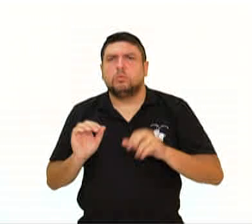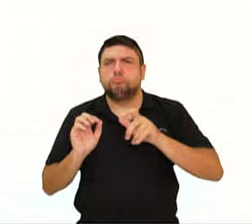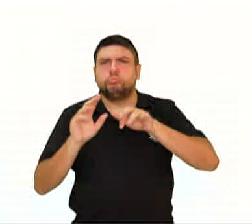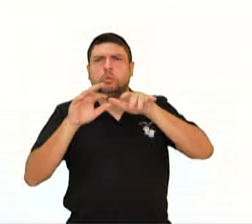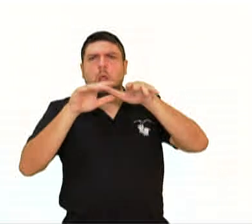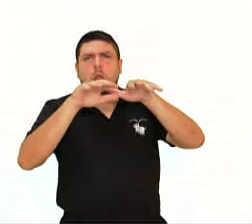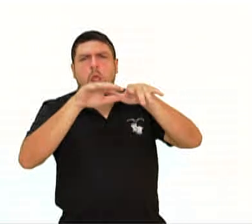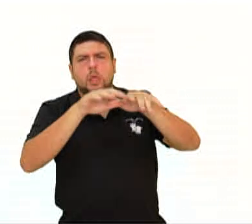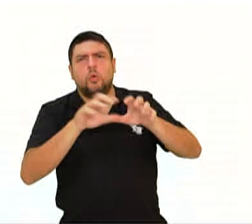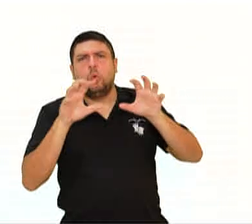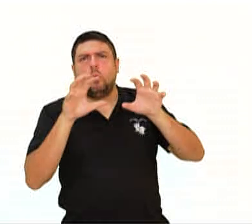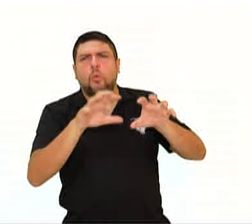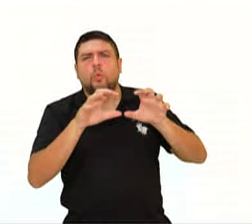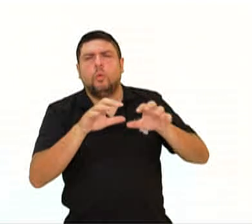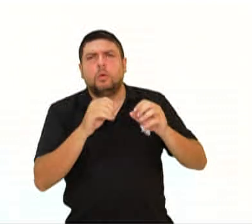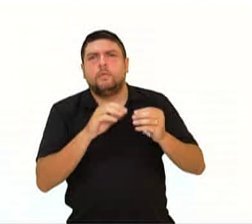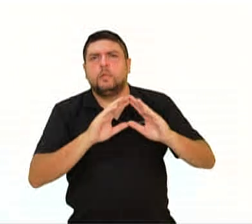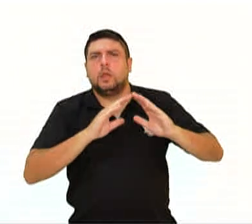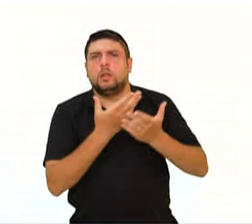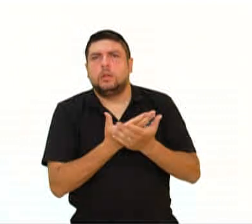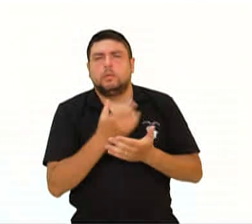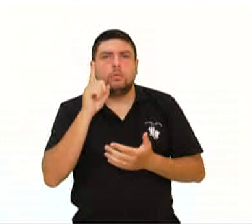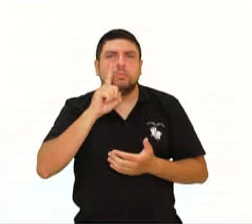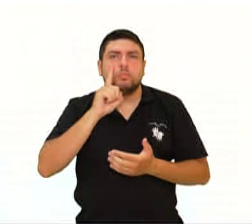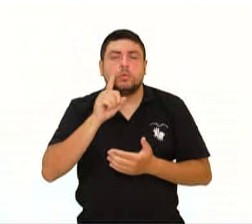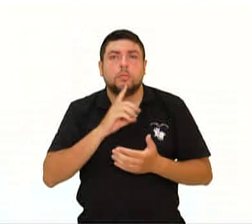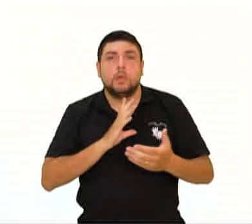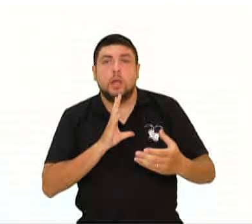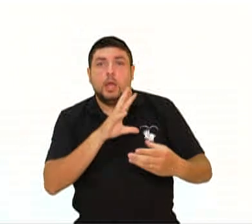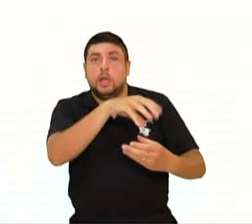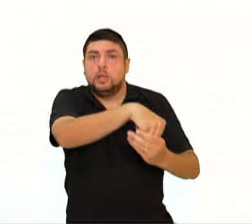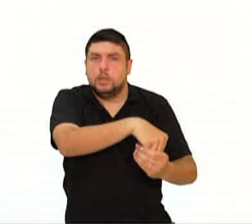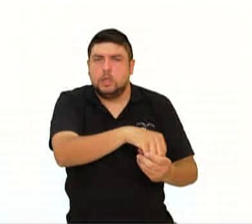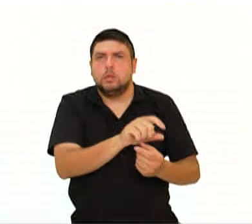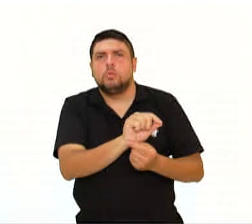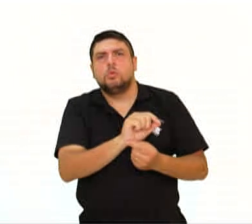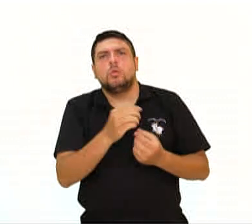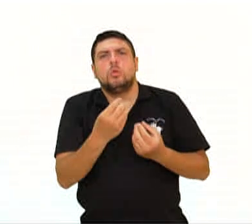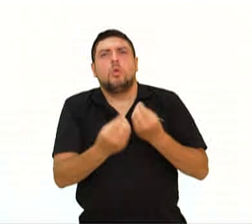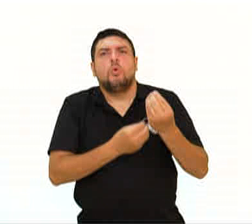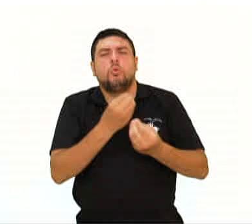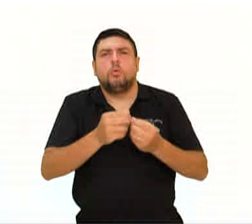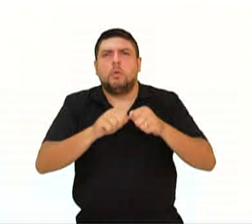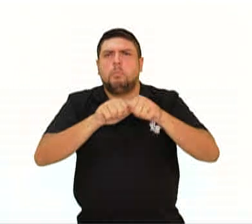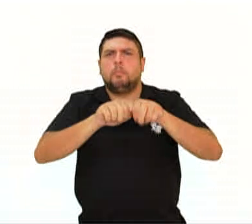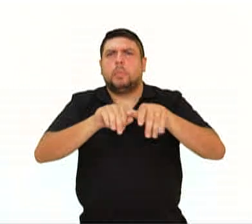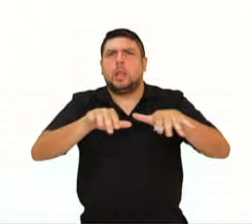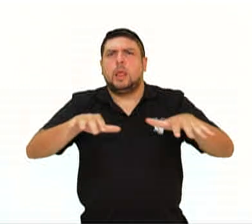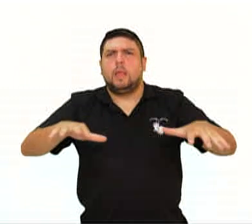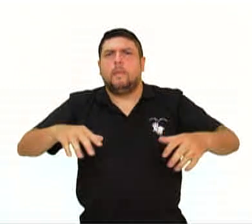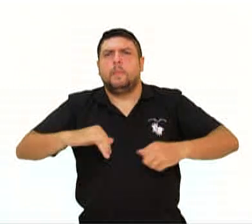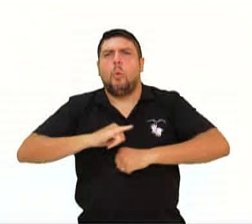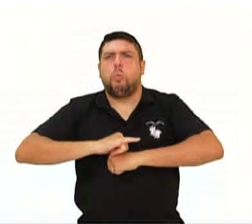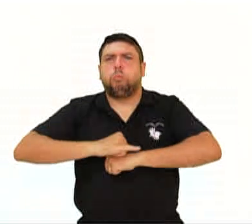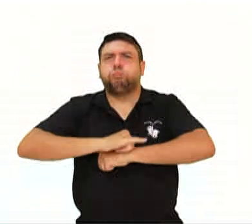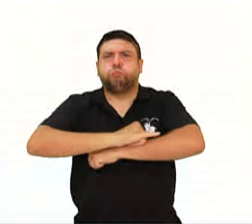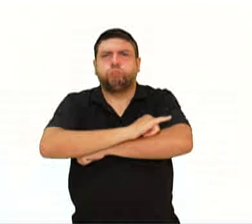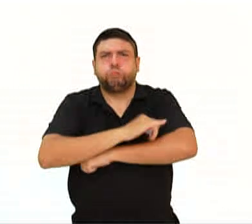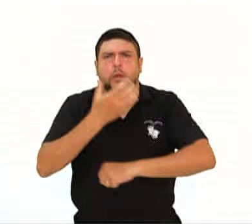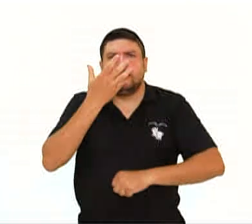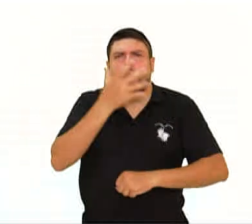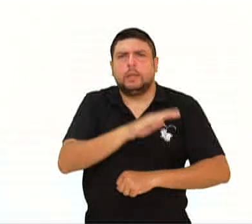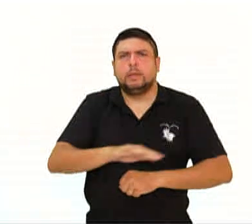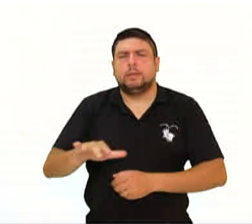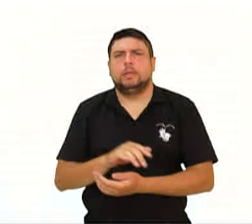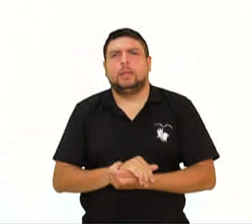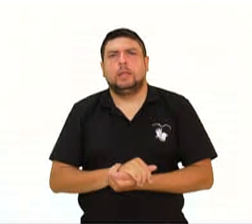oferecendo computadores. Uma vez lá dentro, é óbvio que se gerou uma epidemia de obesidade infantil, o que